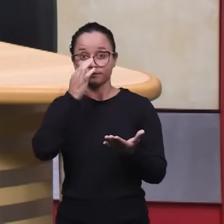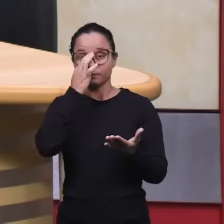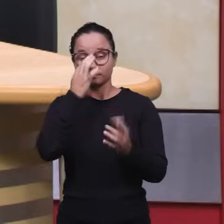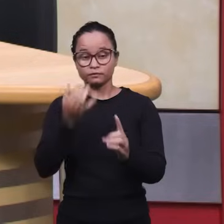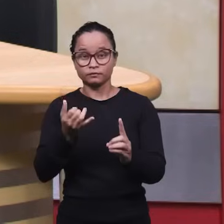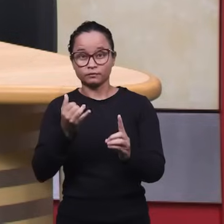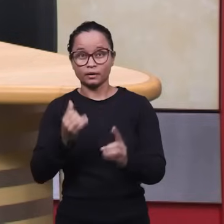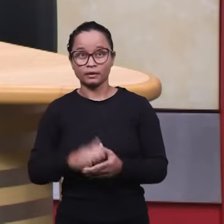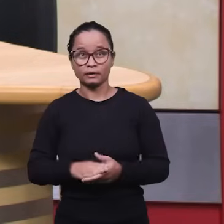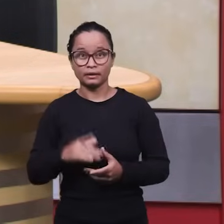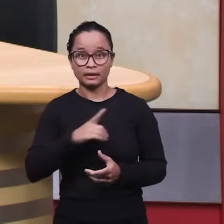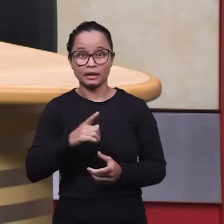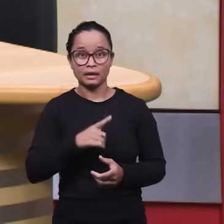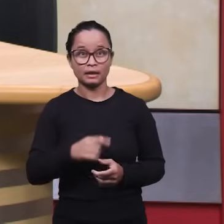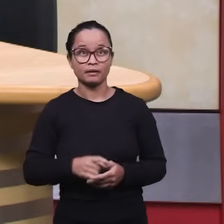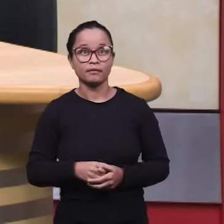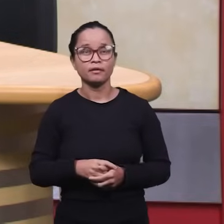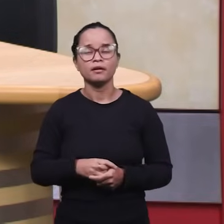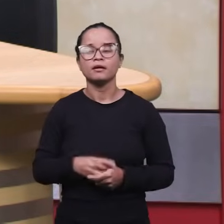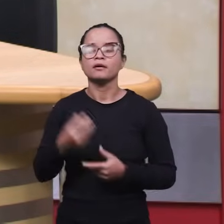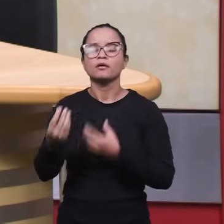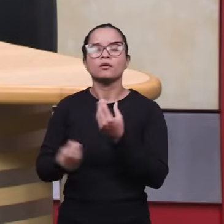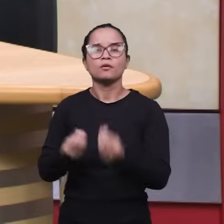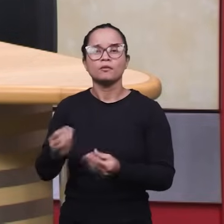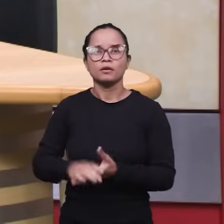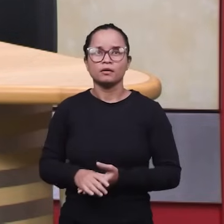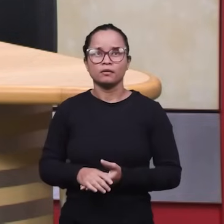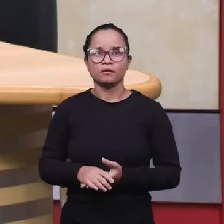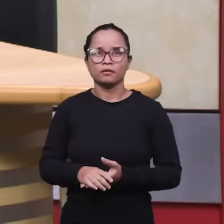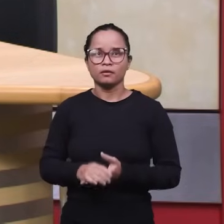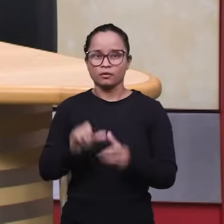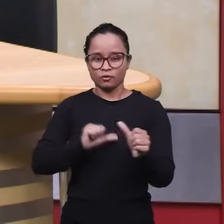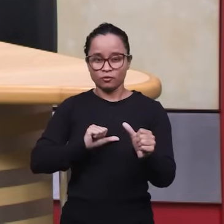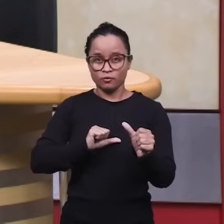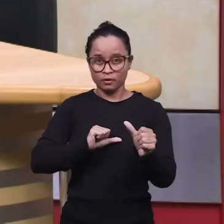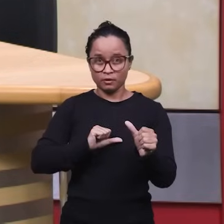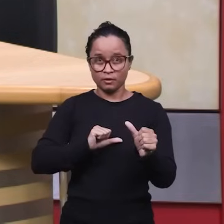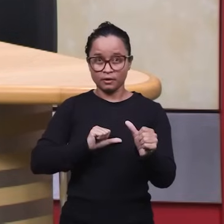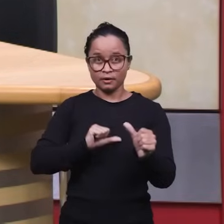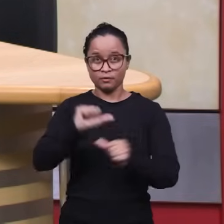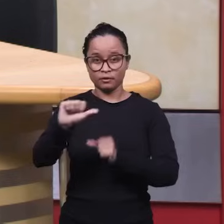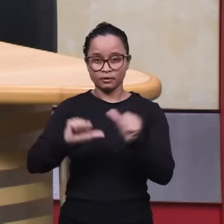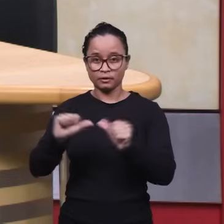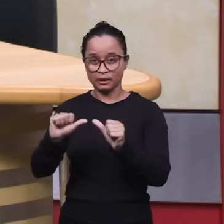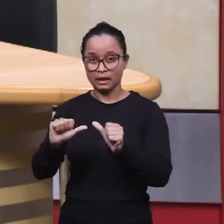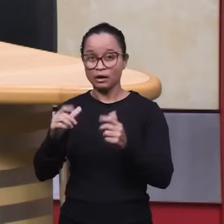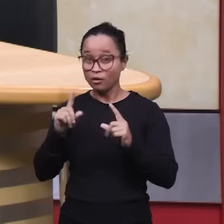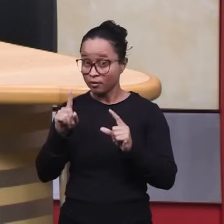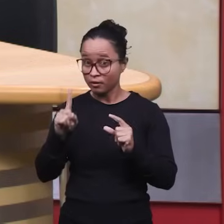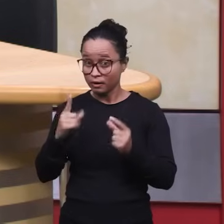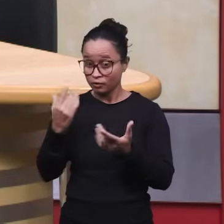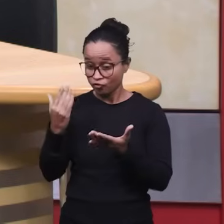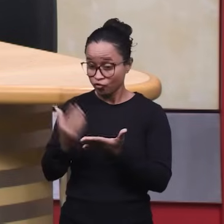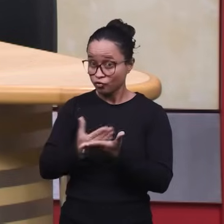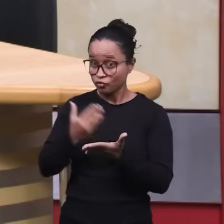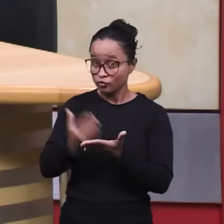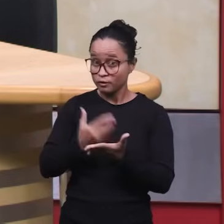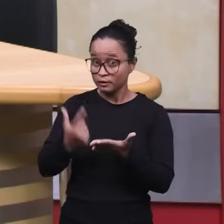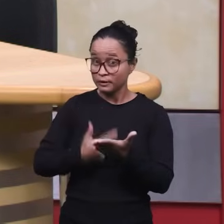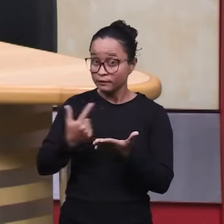a profetisa, né, que ela veio, foi trazido a ela, que quando se fez a reforma na casa do Senhor, achou-se o livro. Quer dizer, olha só,